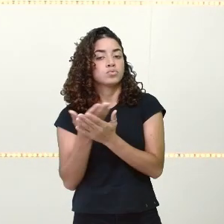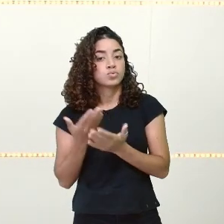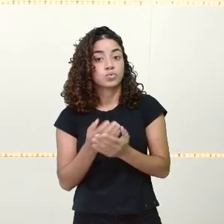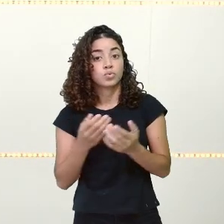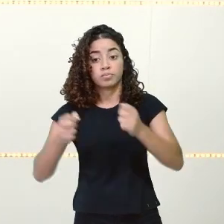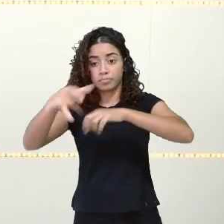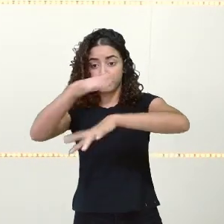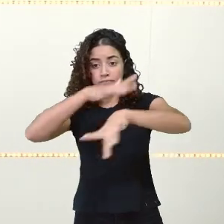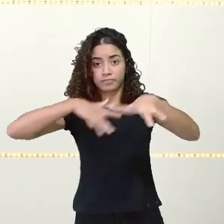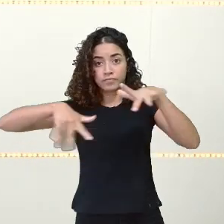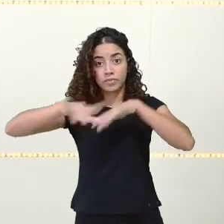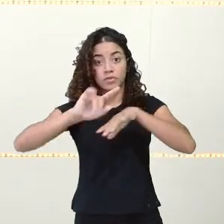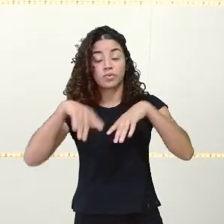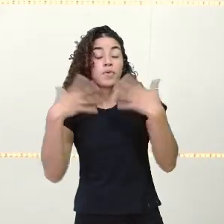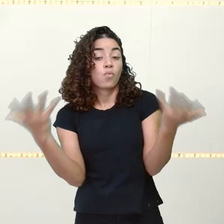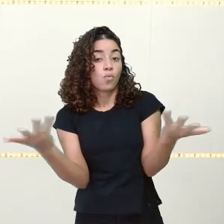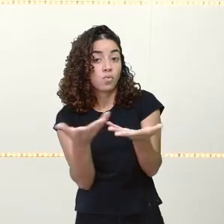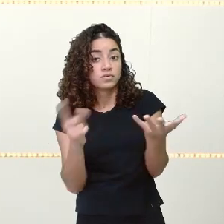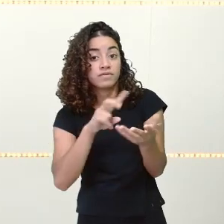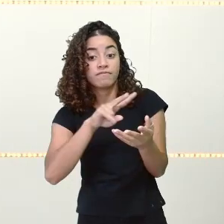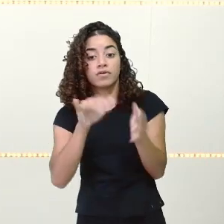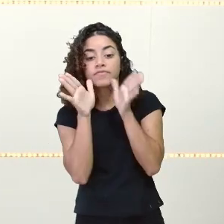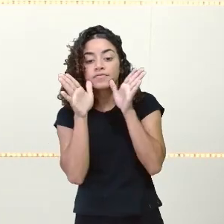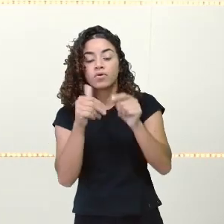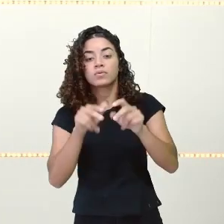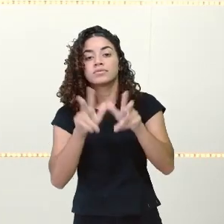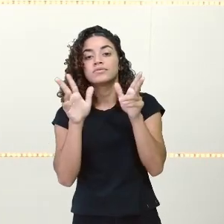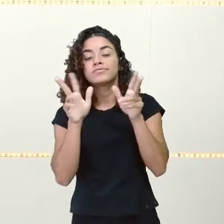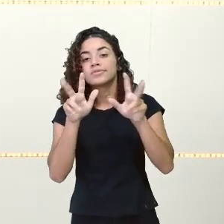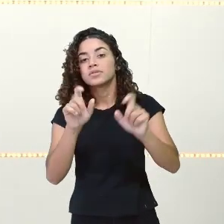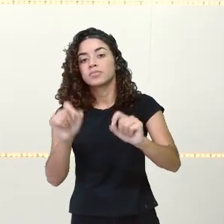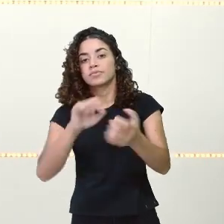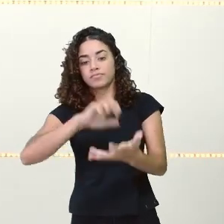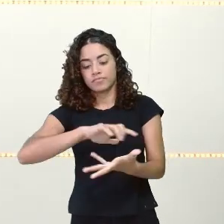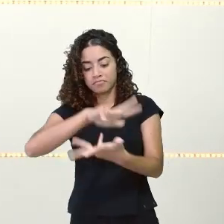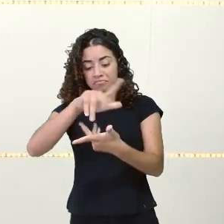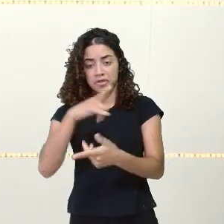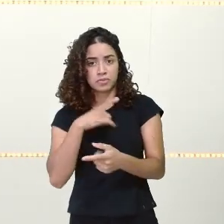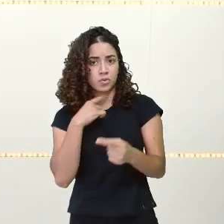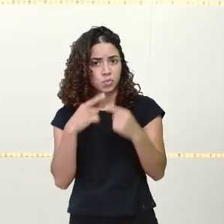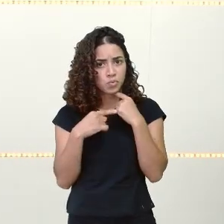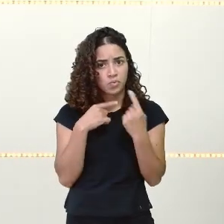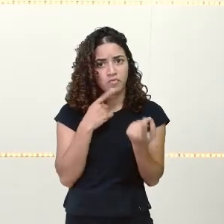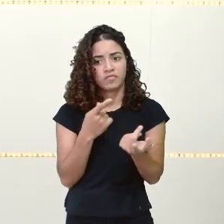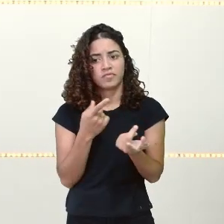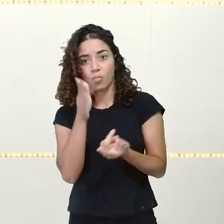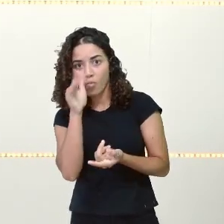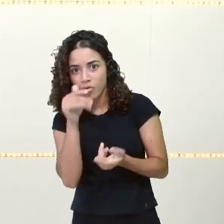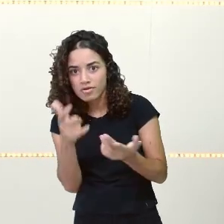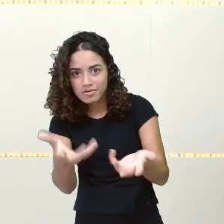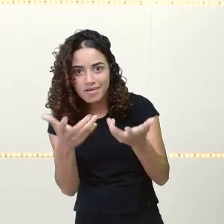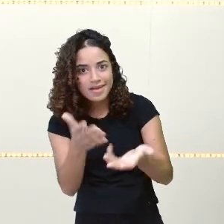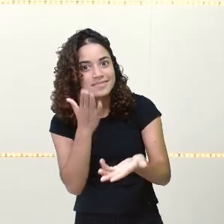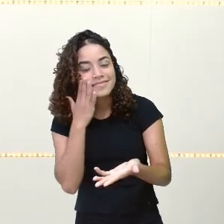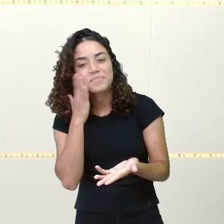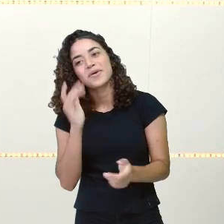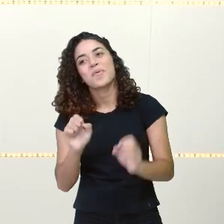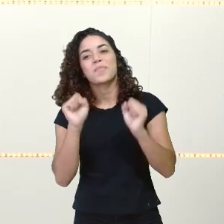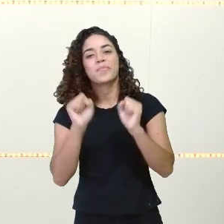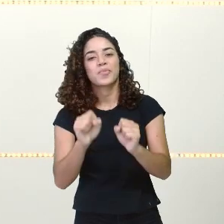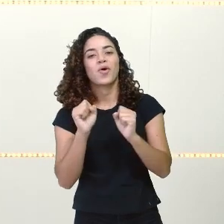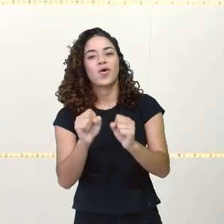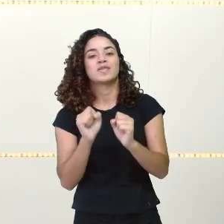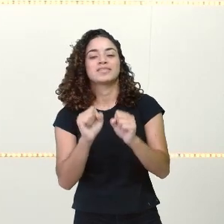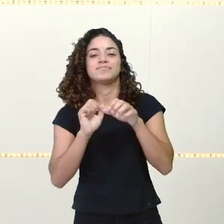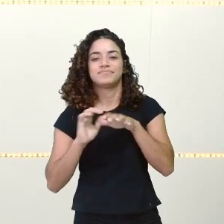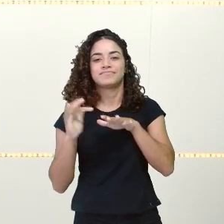Terra, tá? Ficou com dúvida? Tem alguma curiosidade que você queira saber sobre o nosso planeta Terra? Sempre você pode entrar em